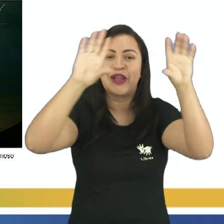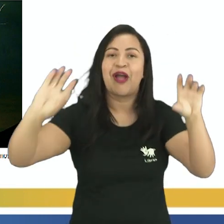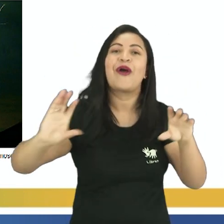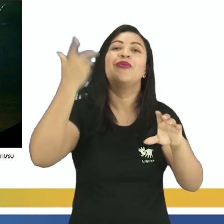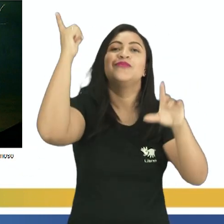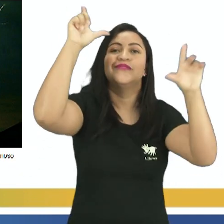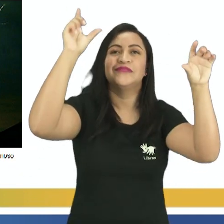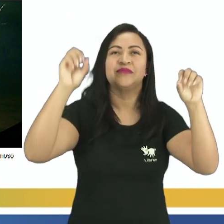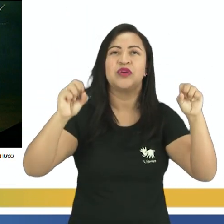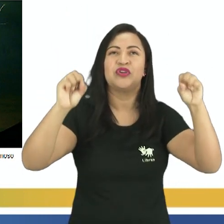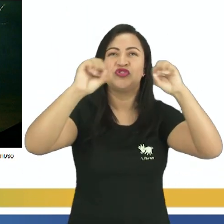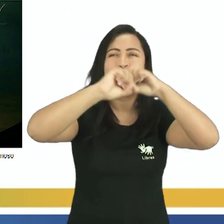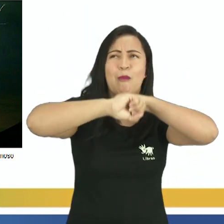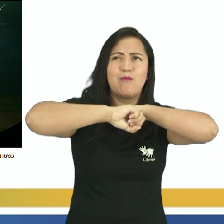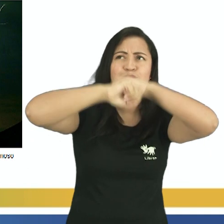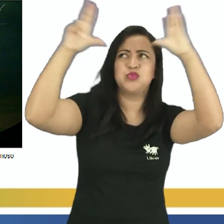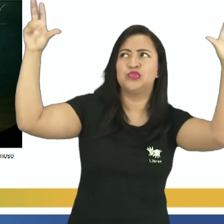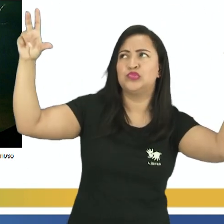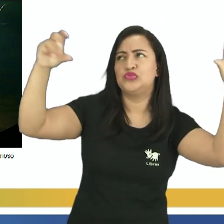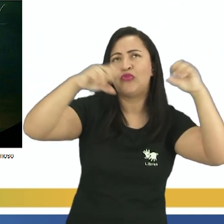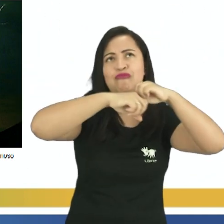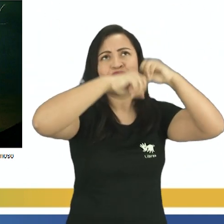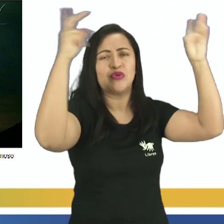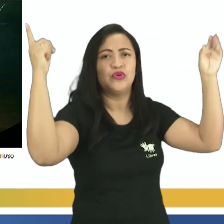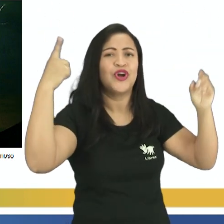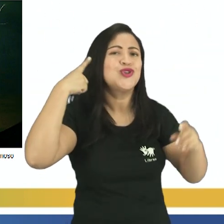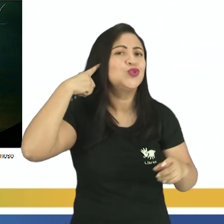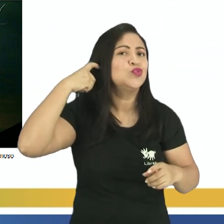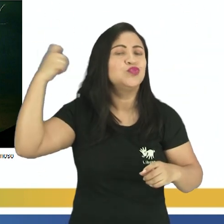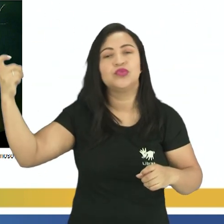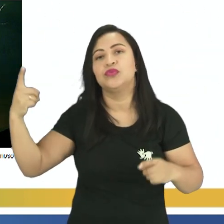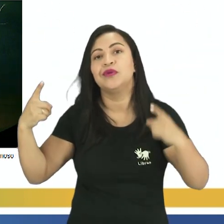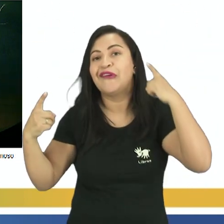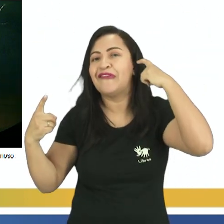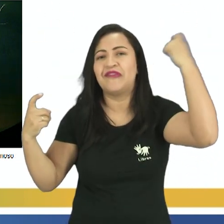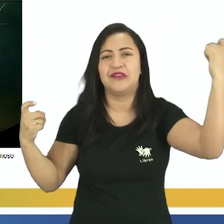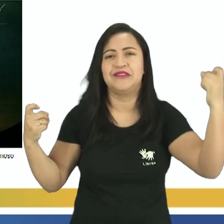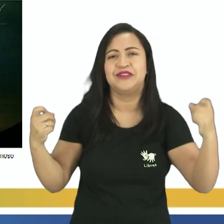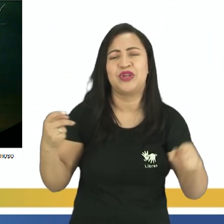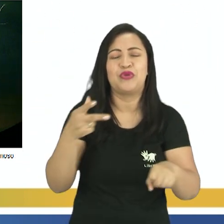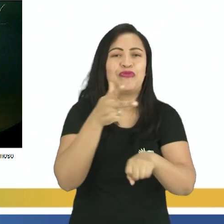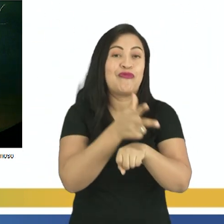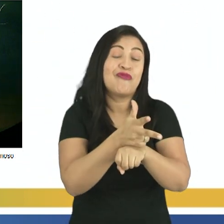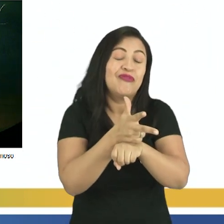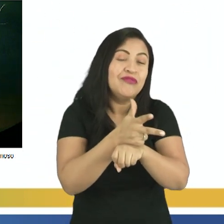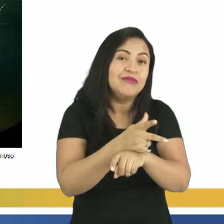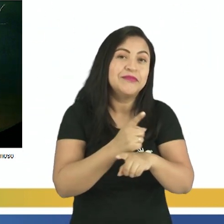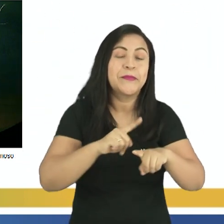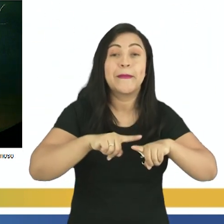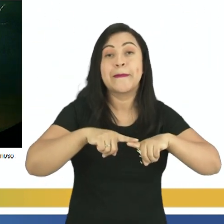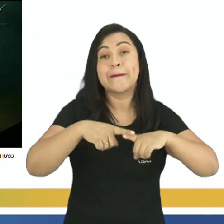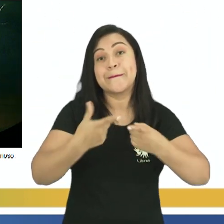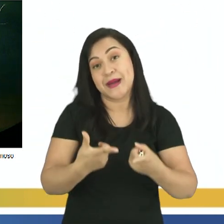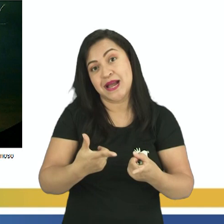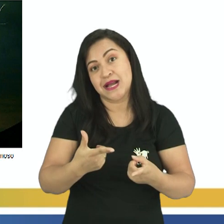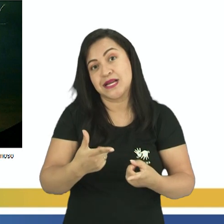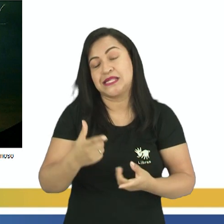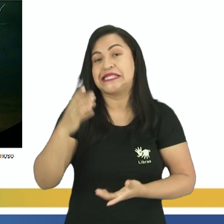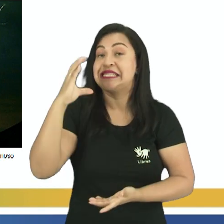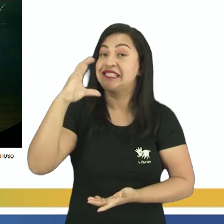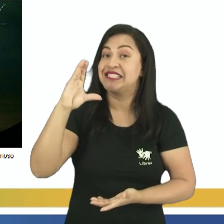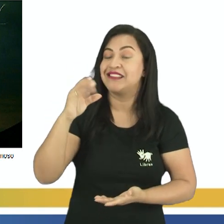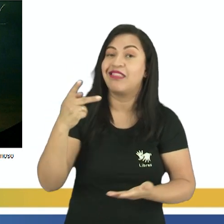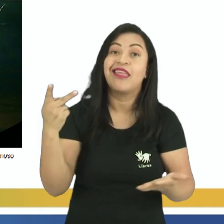observa explosões, estrondos, ruídos sendo produzidos naquele filme. Mas, do ponto de vista científico, isso